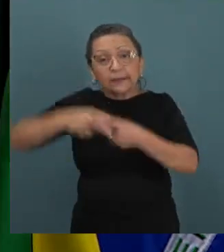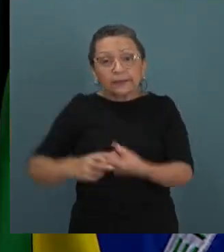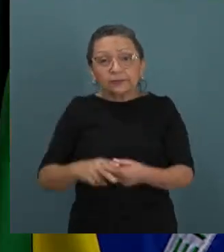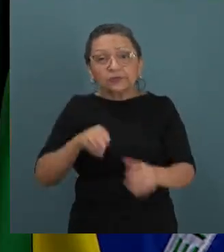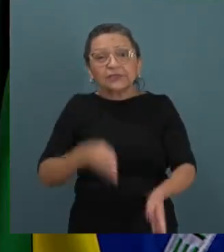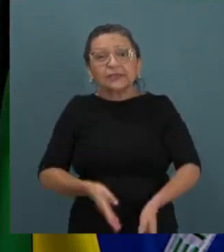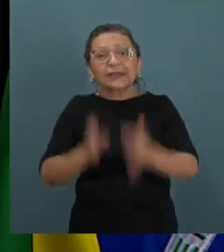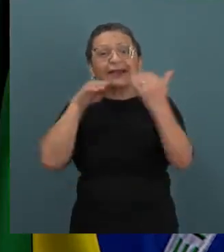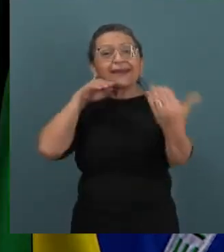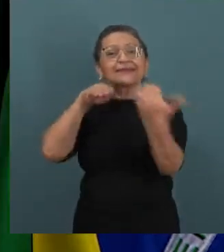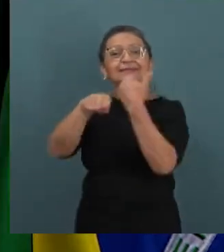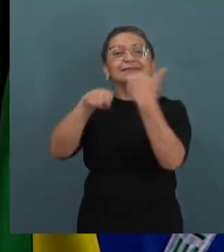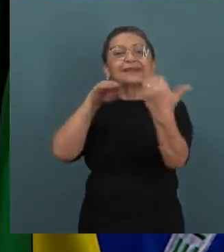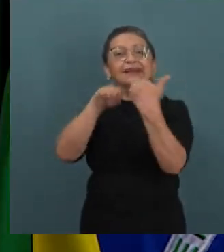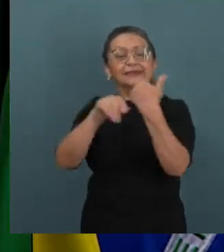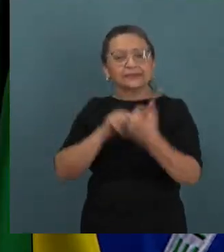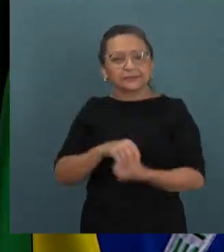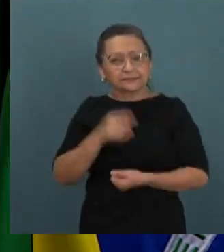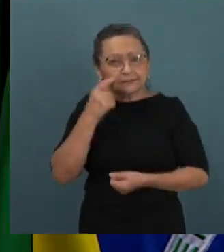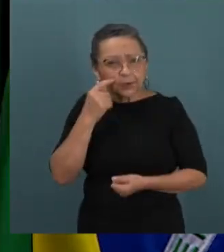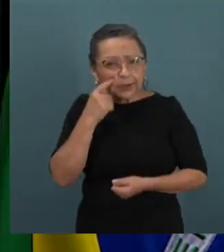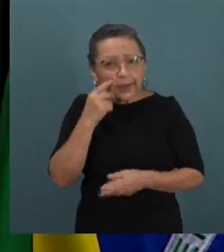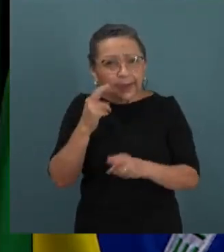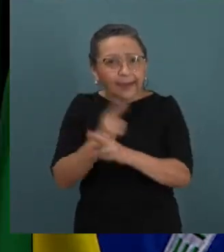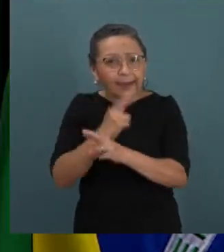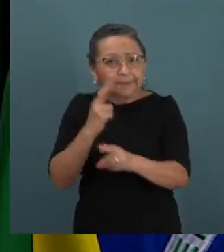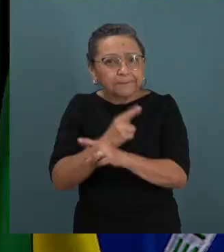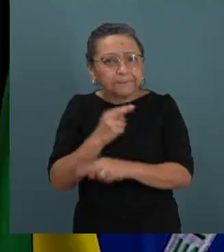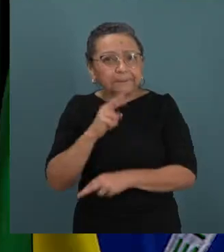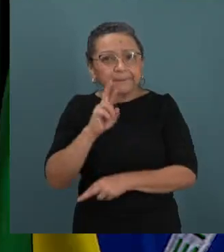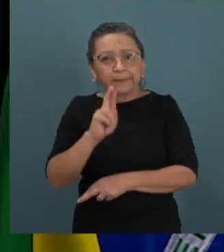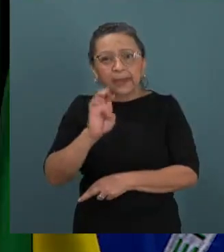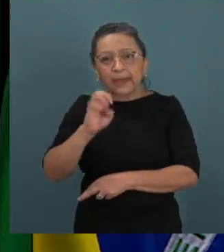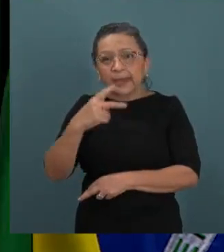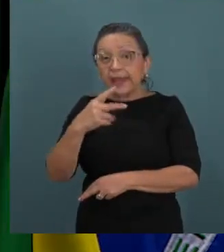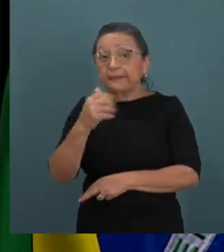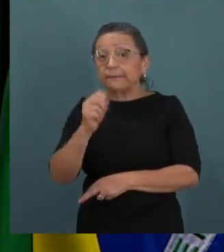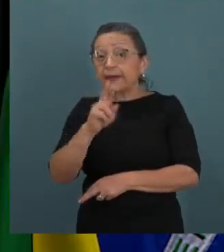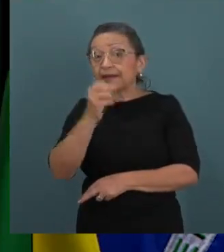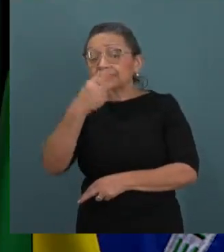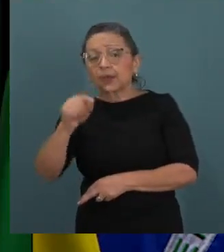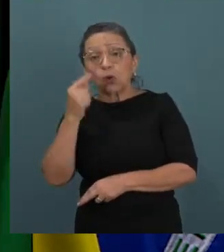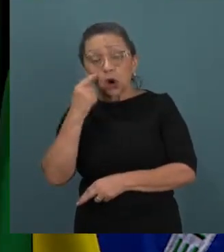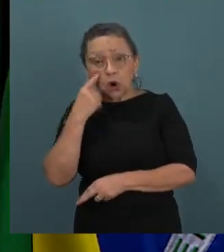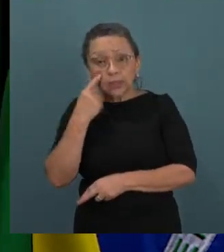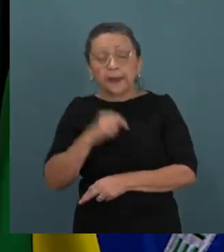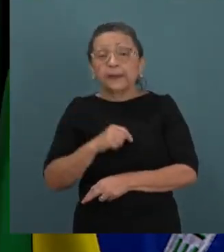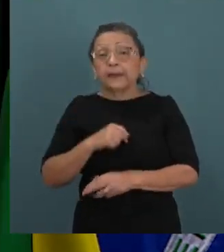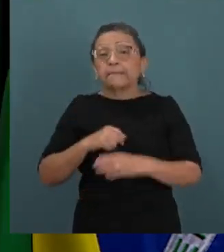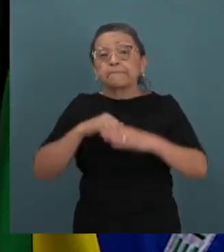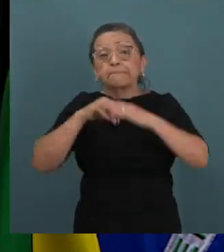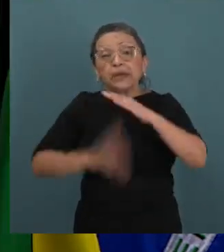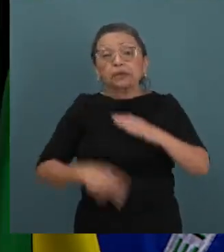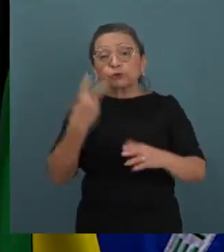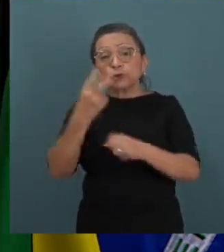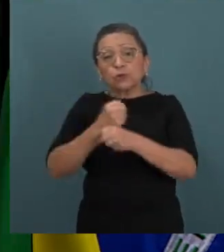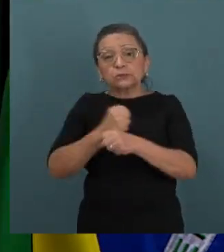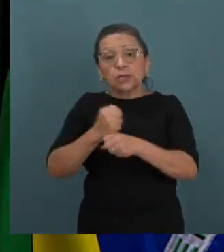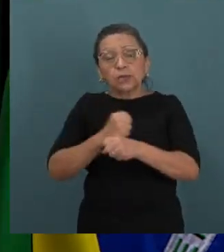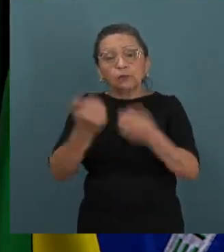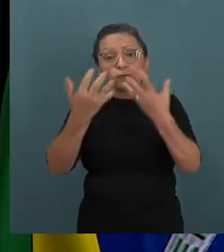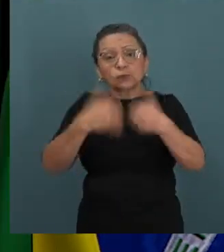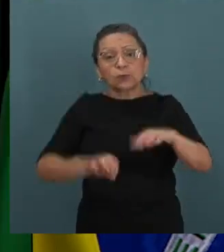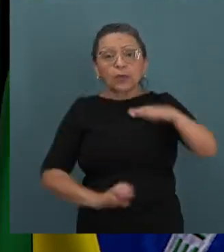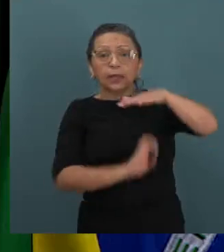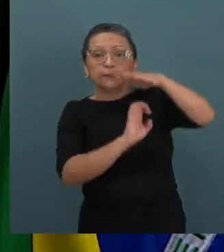estradas. Por falar em reparação, repare. Em menos de 2 anos de funcionamento, ela